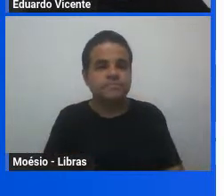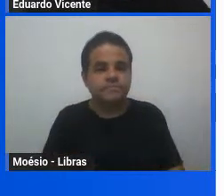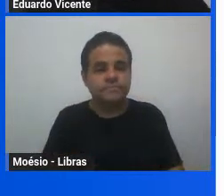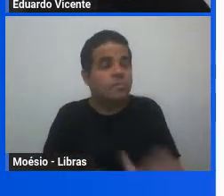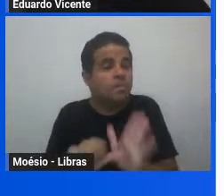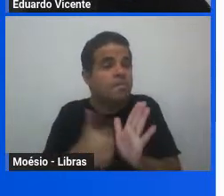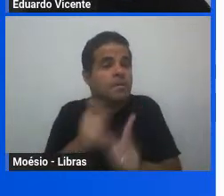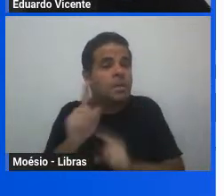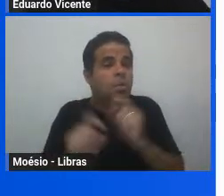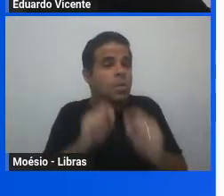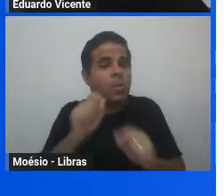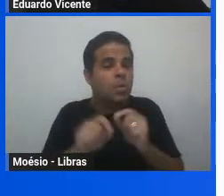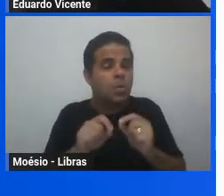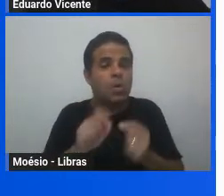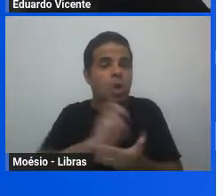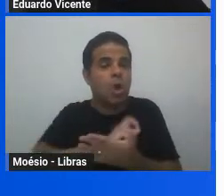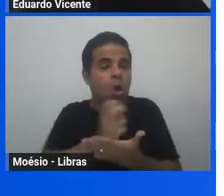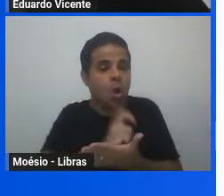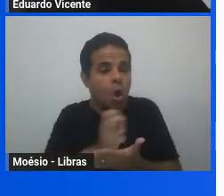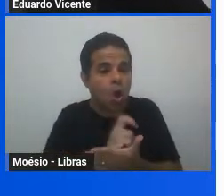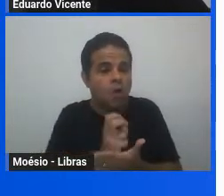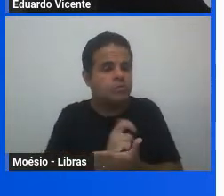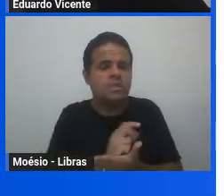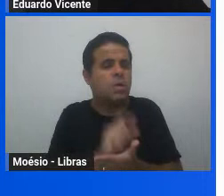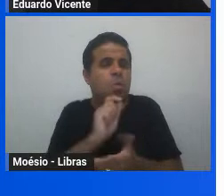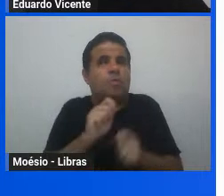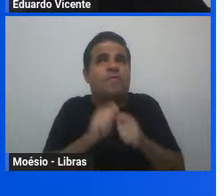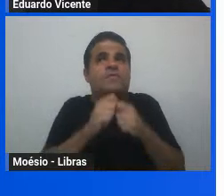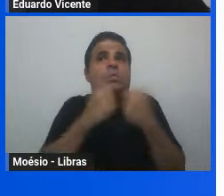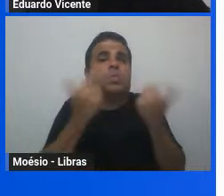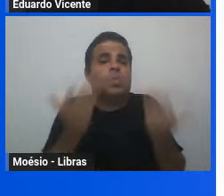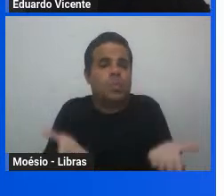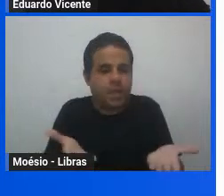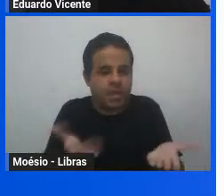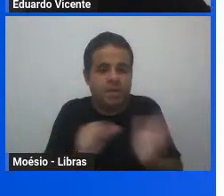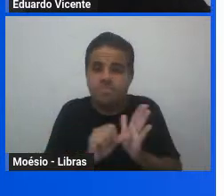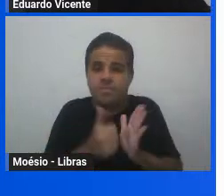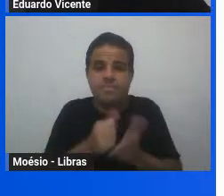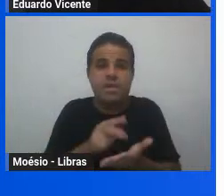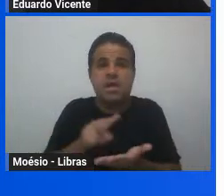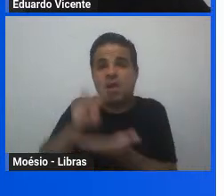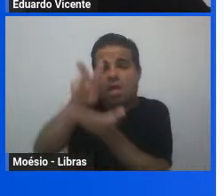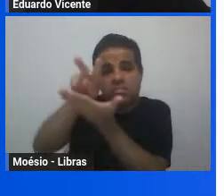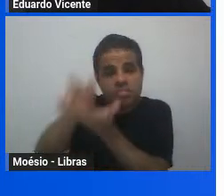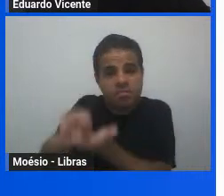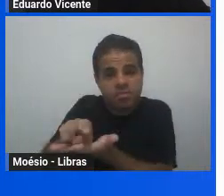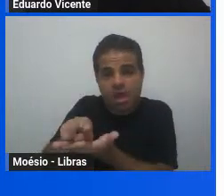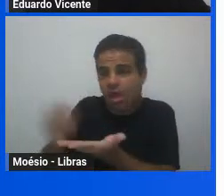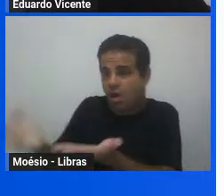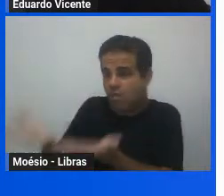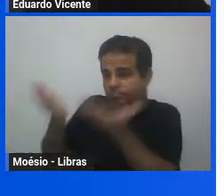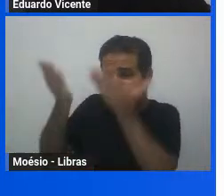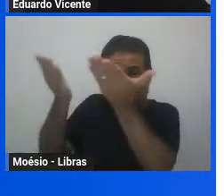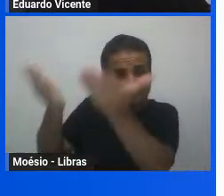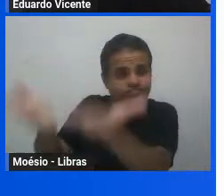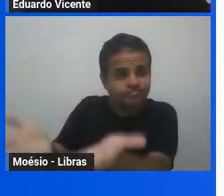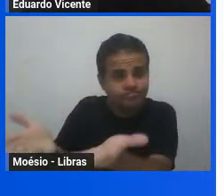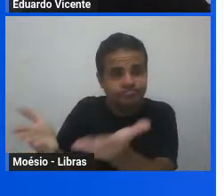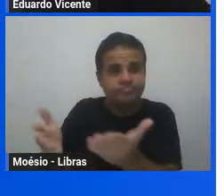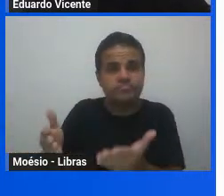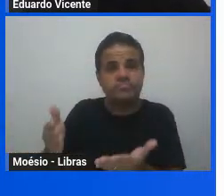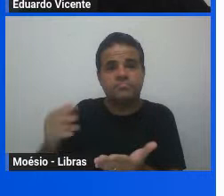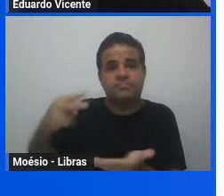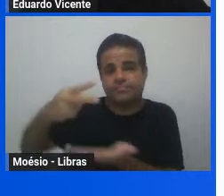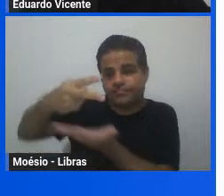em relação à convulsão, né, o que fazer? Né? Primeira coisa, deitar a vítima, né, de lado